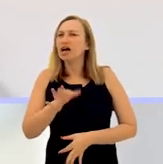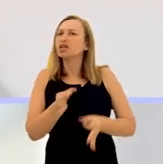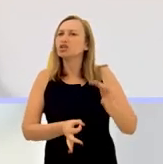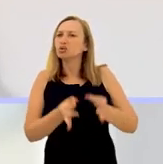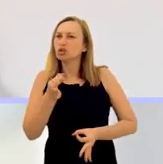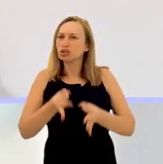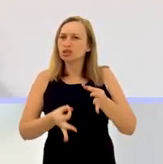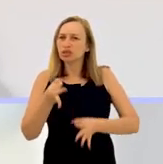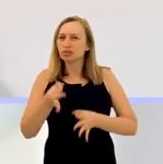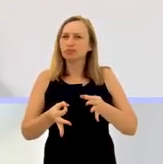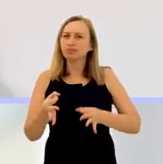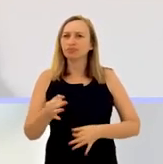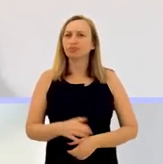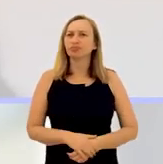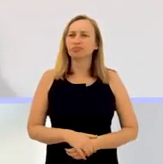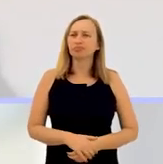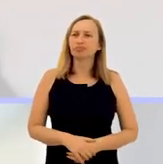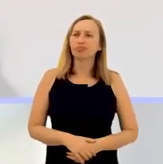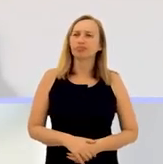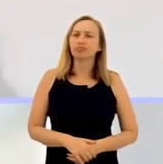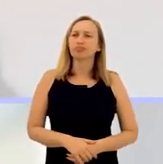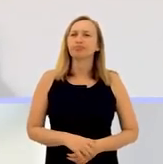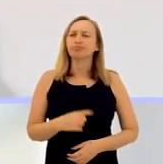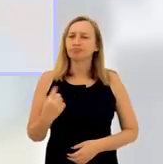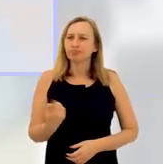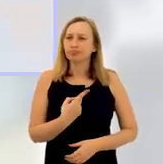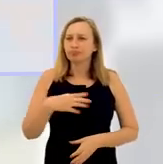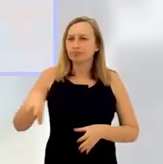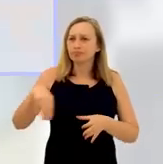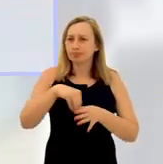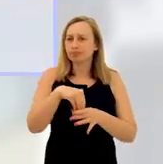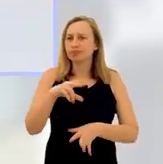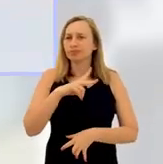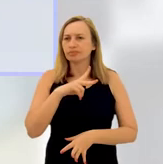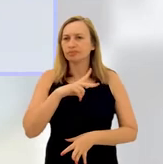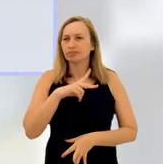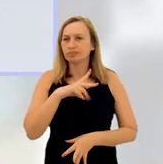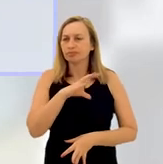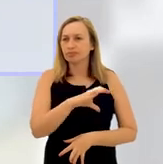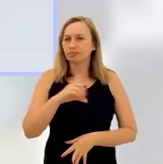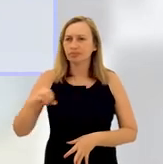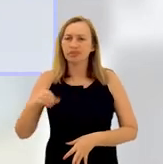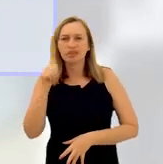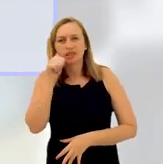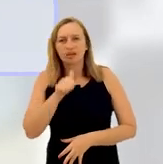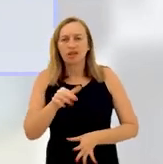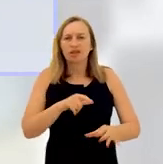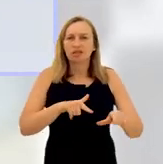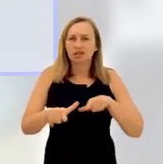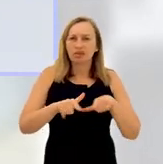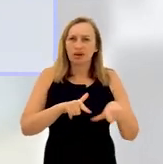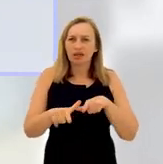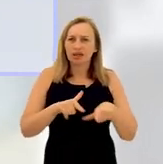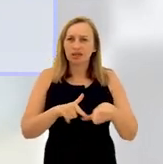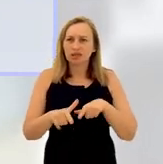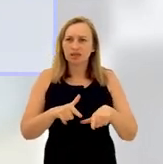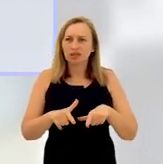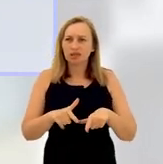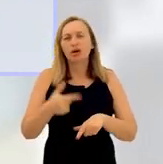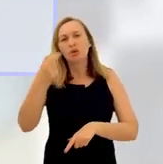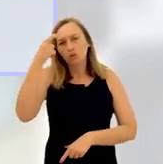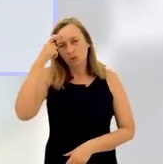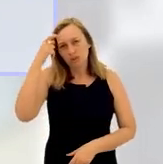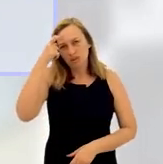meio jurídico e nós, integrantes da própria Coordenadoria da Mulher, trabalhamos